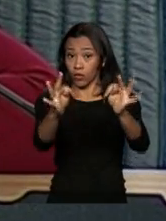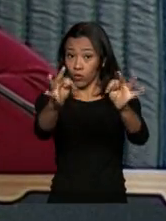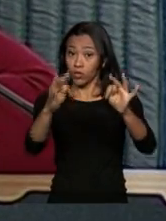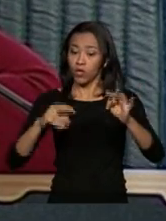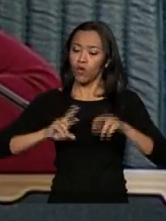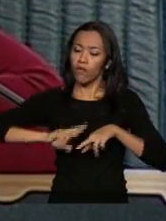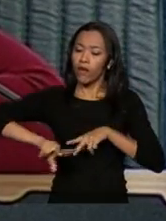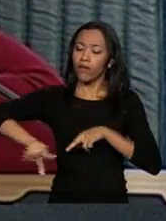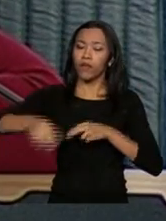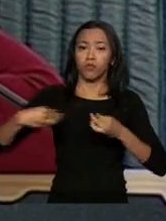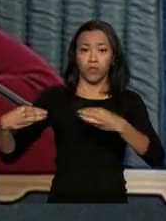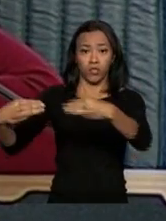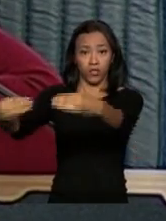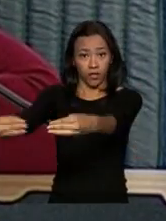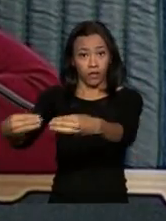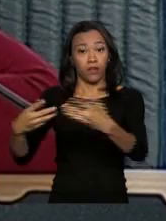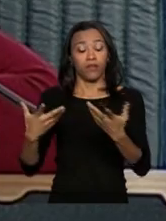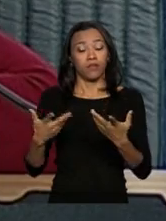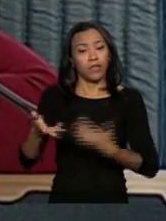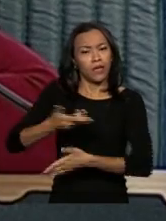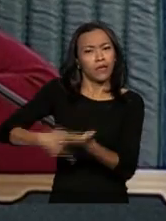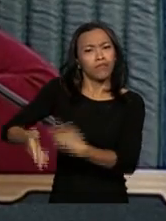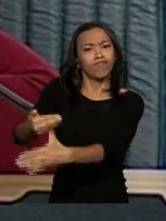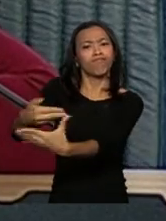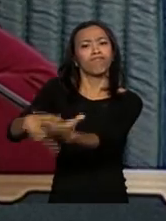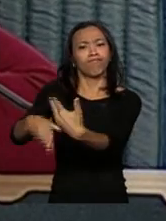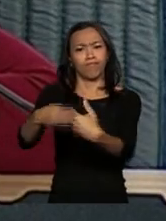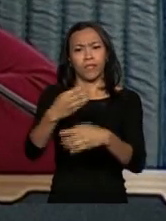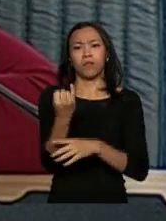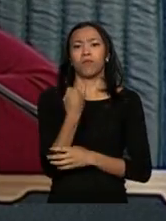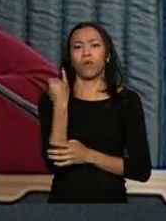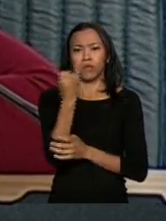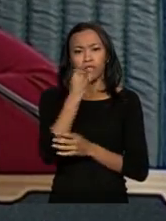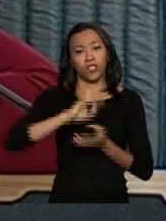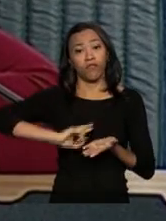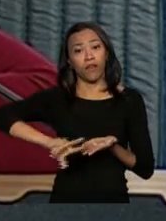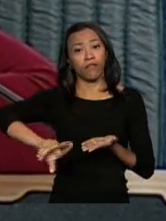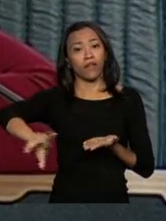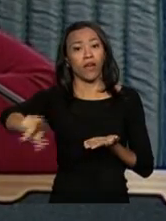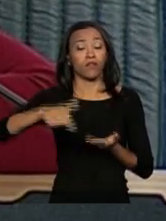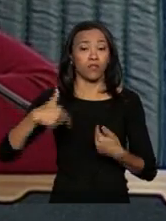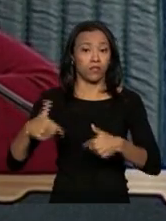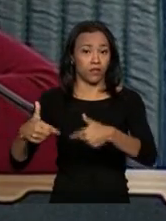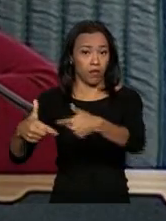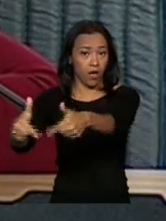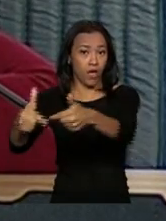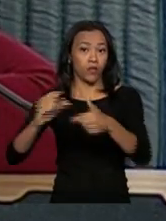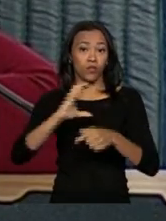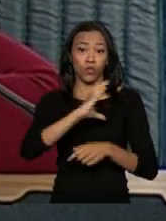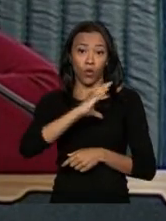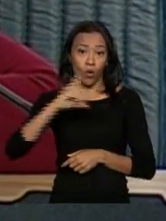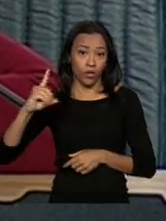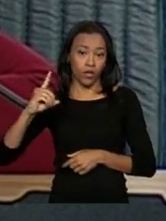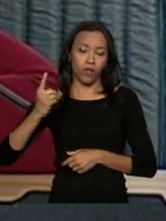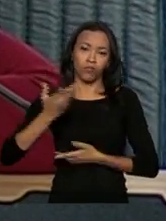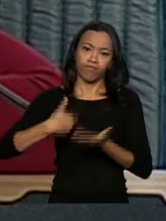enfatizando essa transversalidade a importância de várias ações coordenadas dos Ministérios Para para